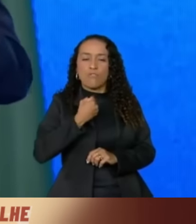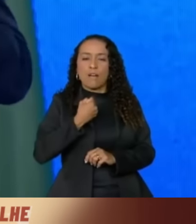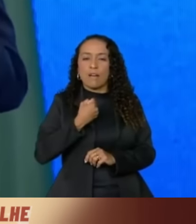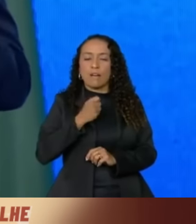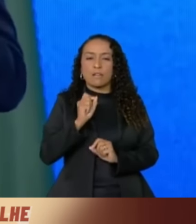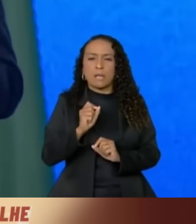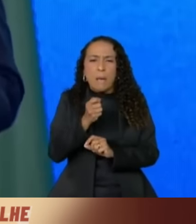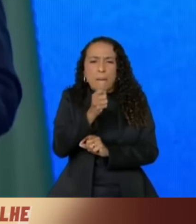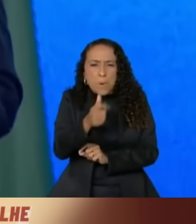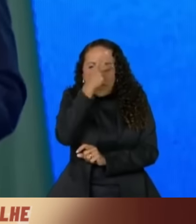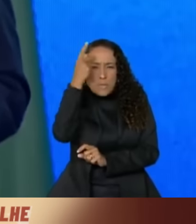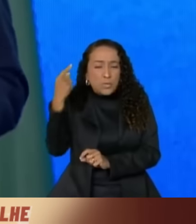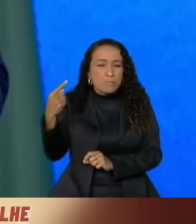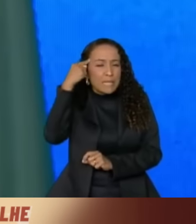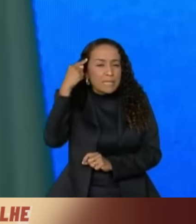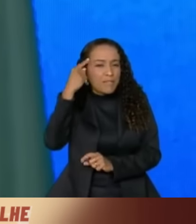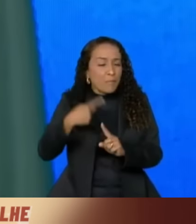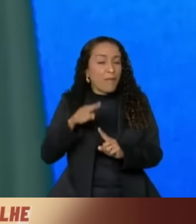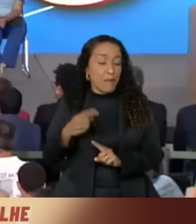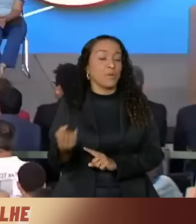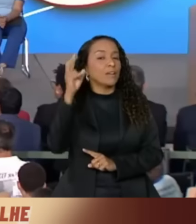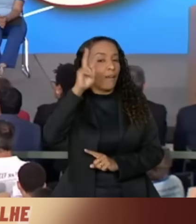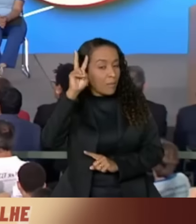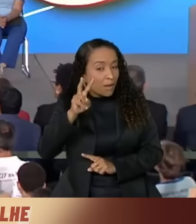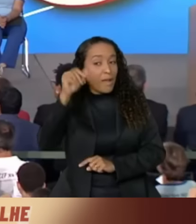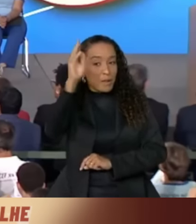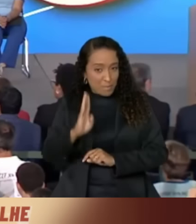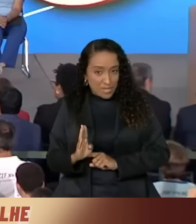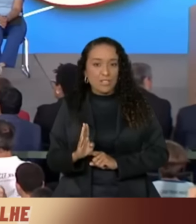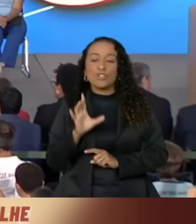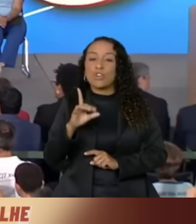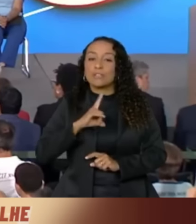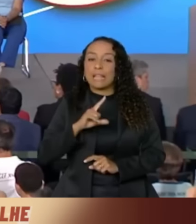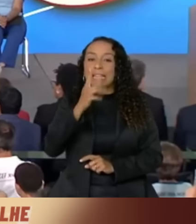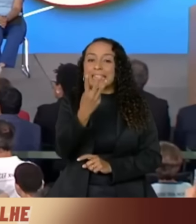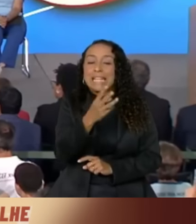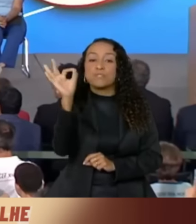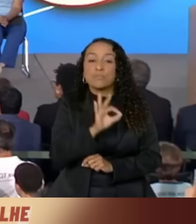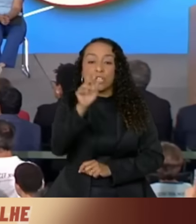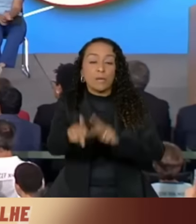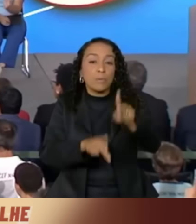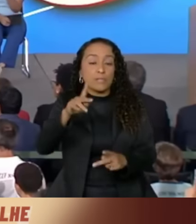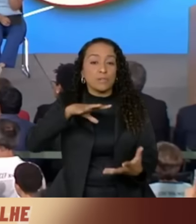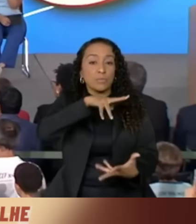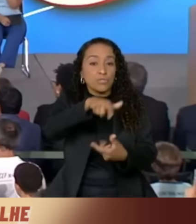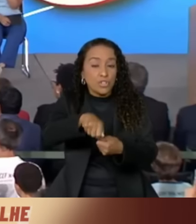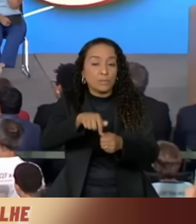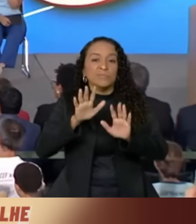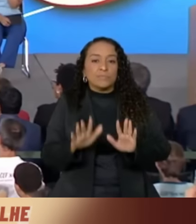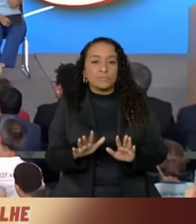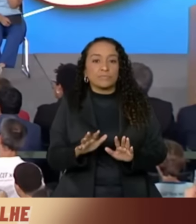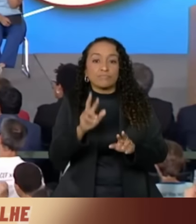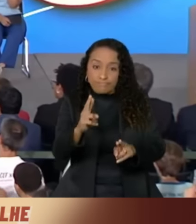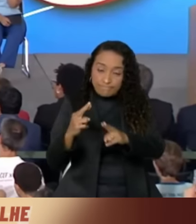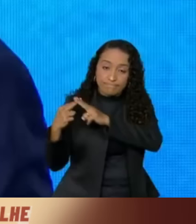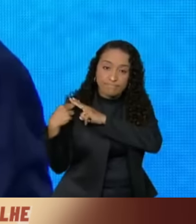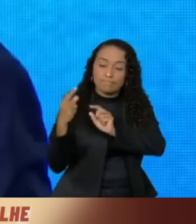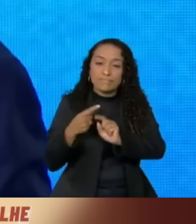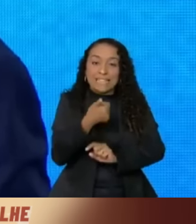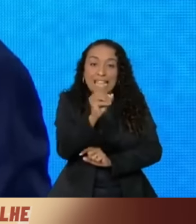que pouca gente imaginava. Porque é importante lembrar que o Brasil só tem 3% da população mundial, mas foi responsável